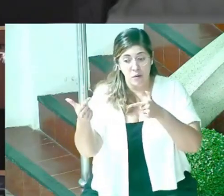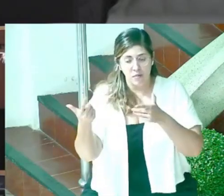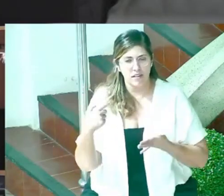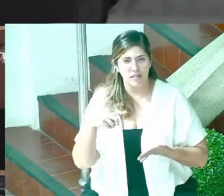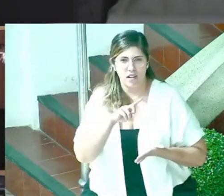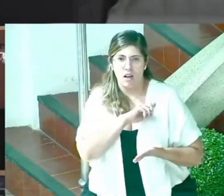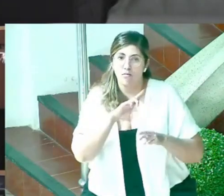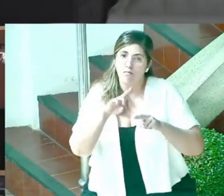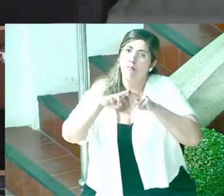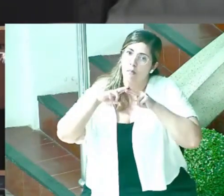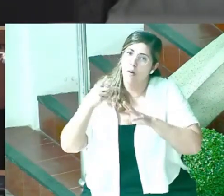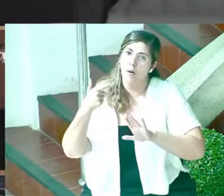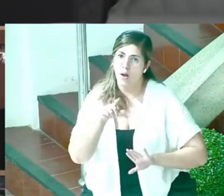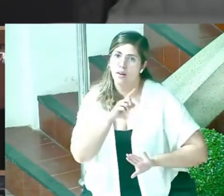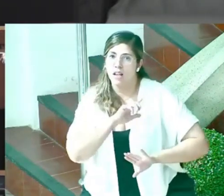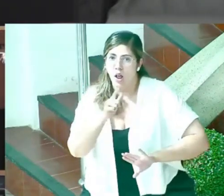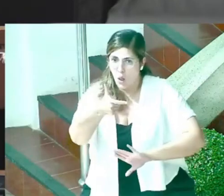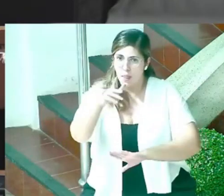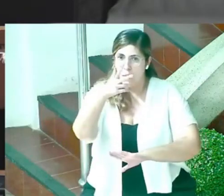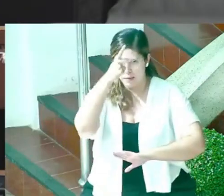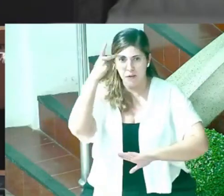então nos perdoa?